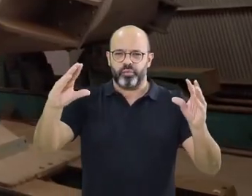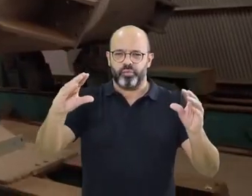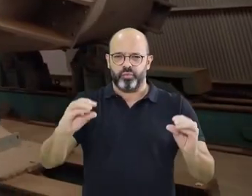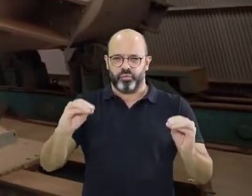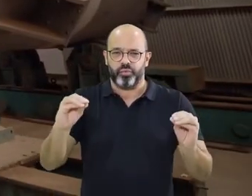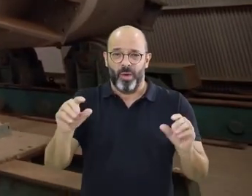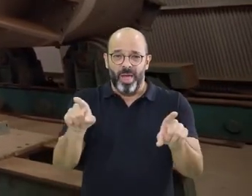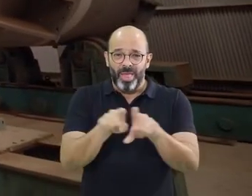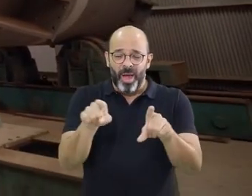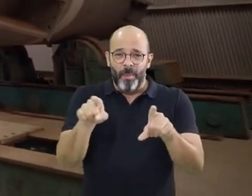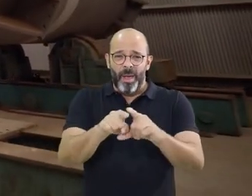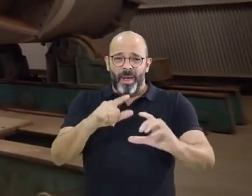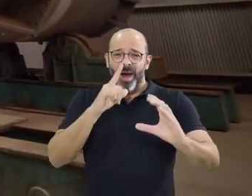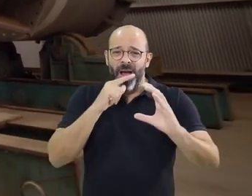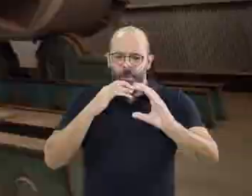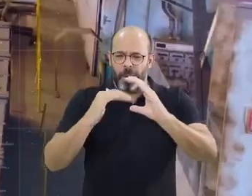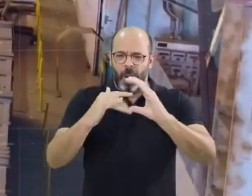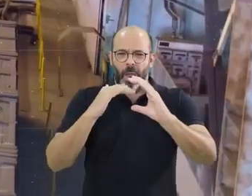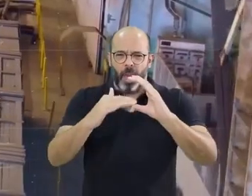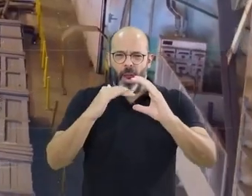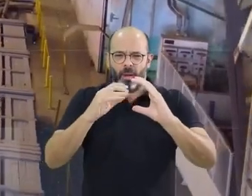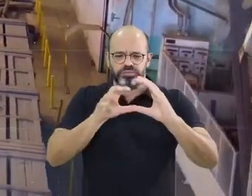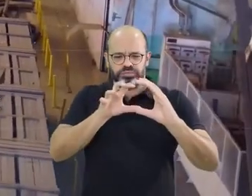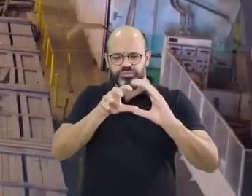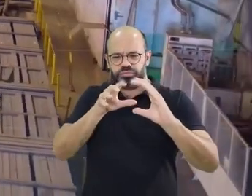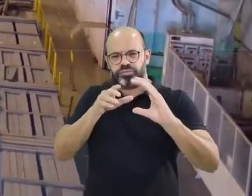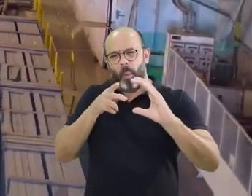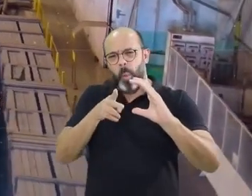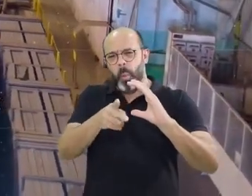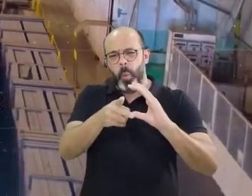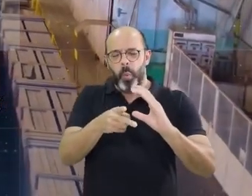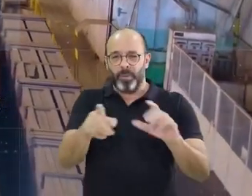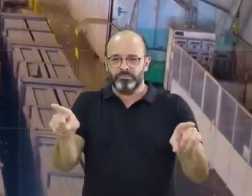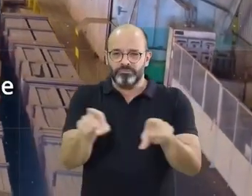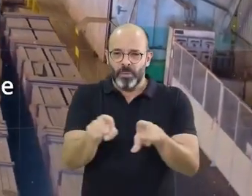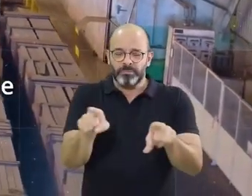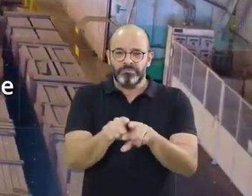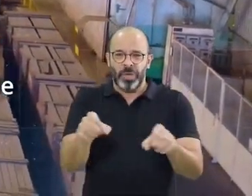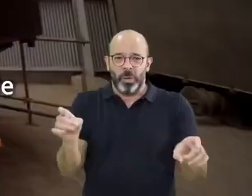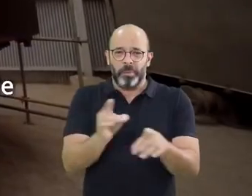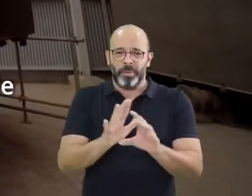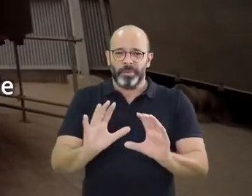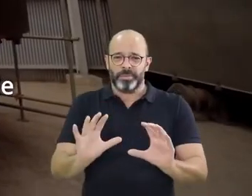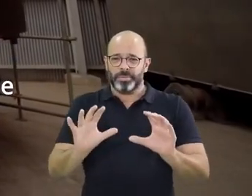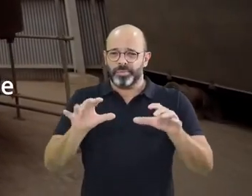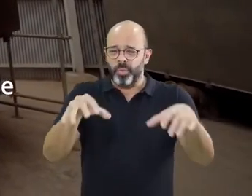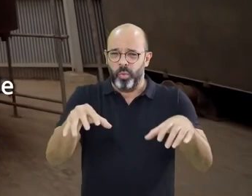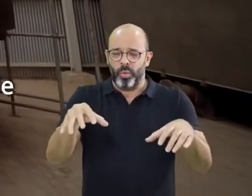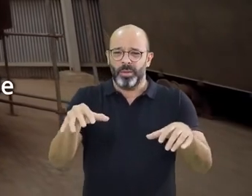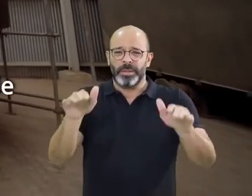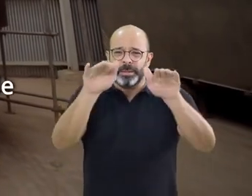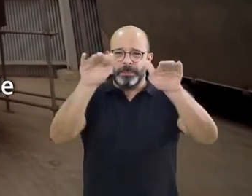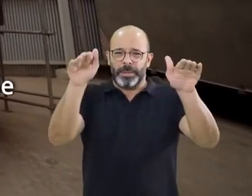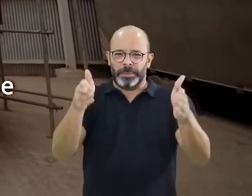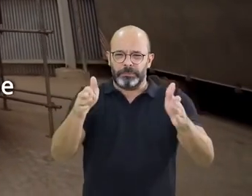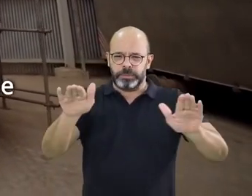água do circuito primário em estado líquido. Aqui estão também prontos a instalação, a estrutura central do núcleo do